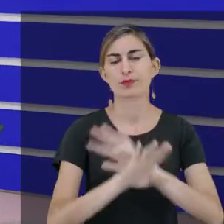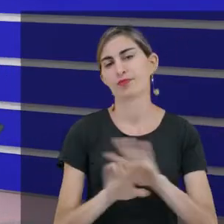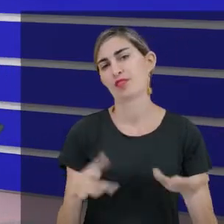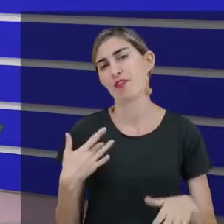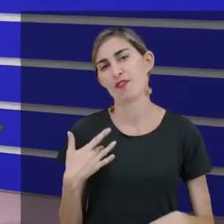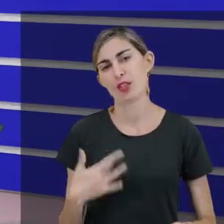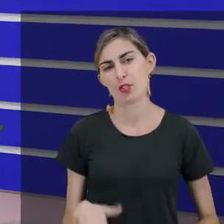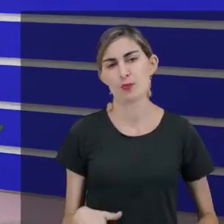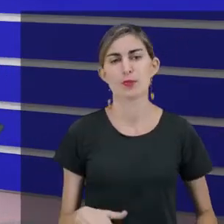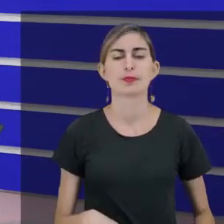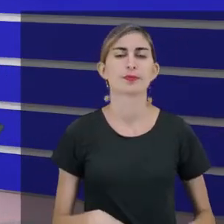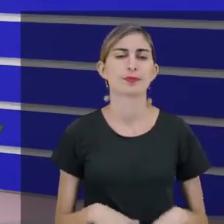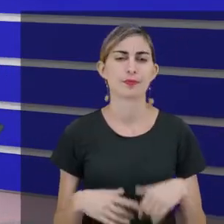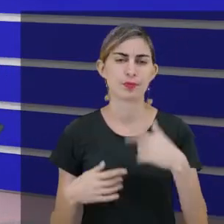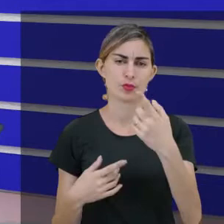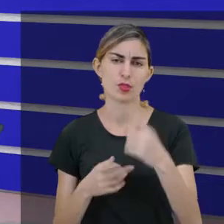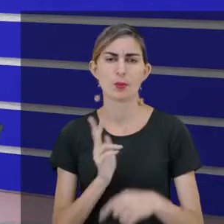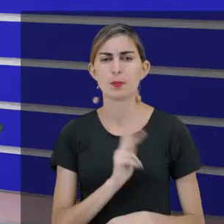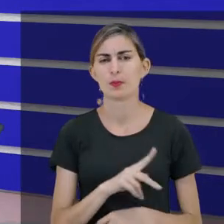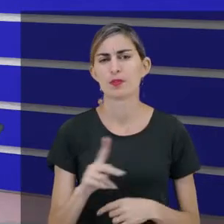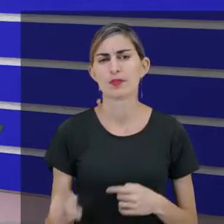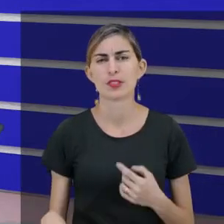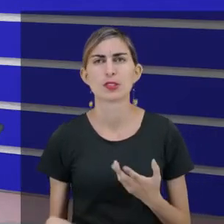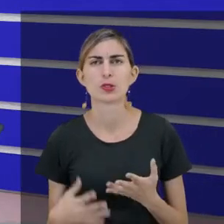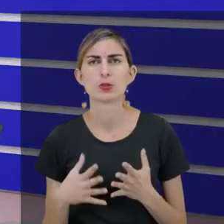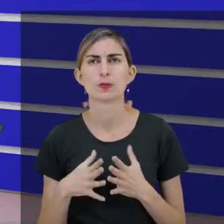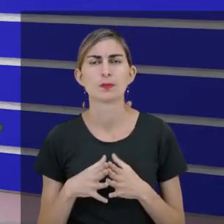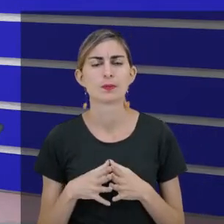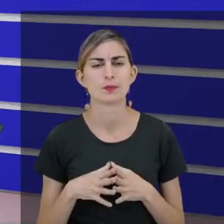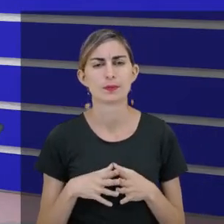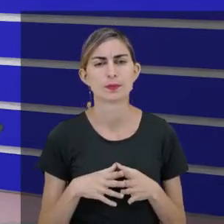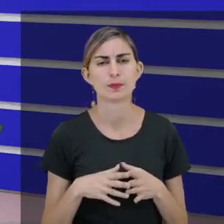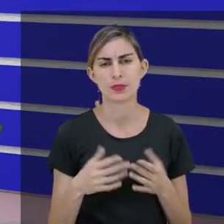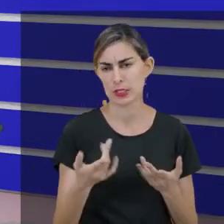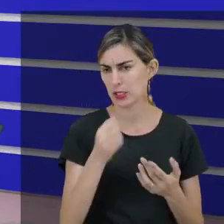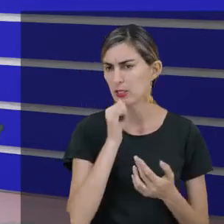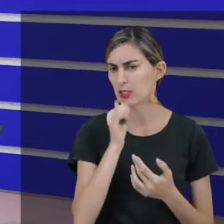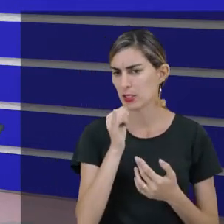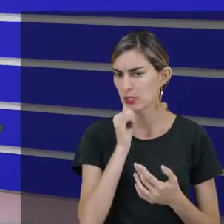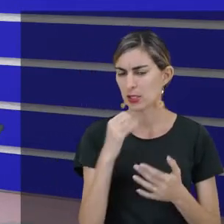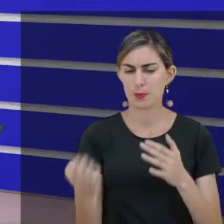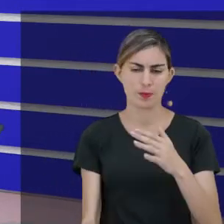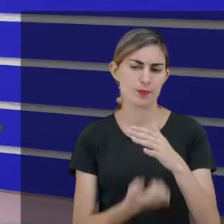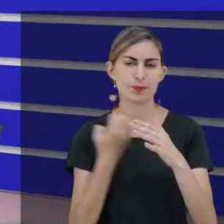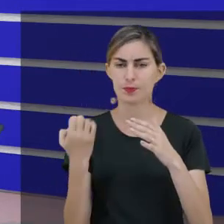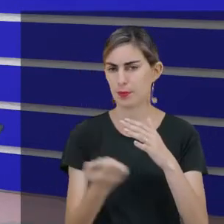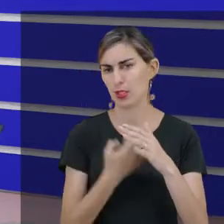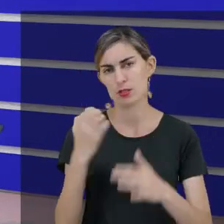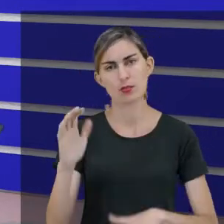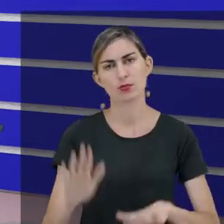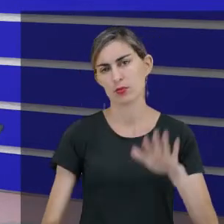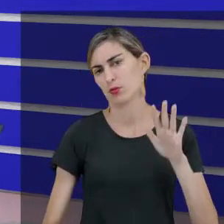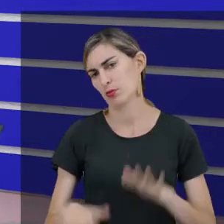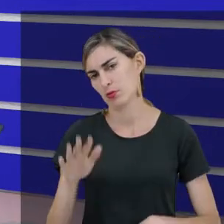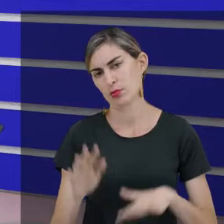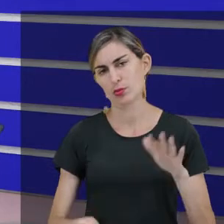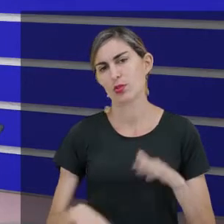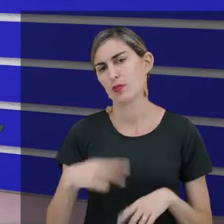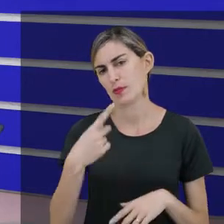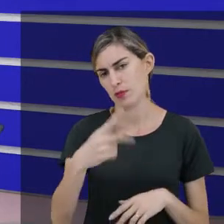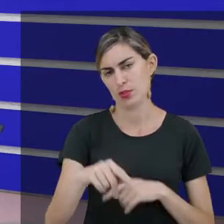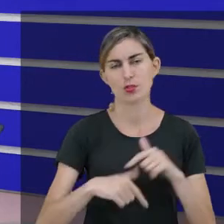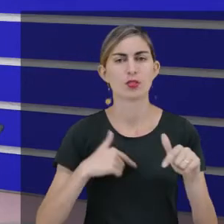Infelizmente. Professor, e com relação a exemplos de empresas, talvez até que o senhor